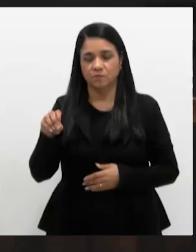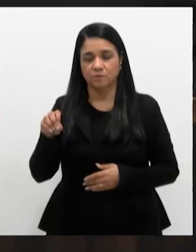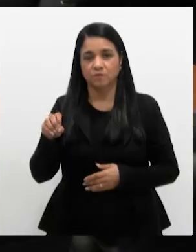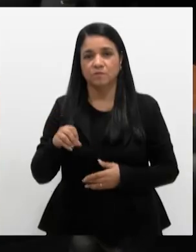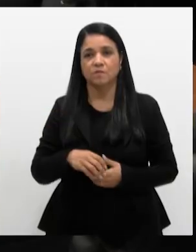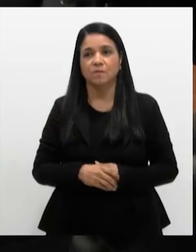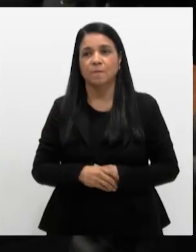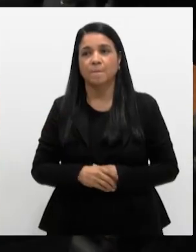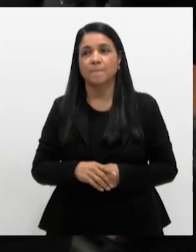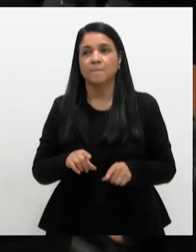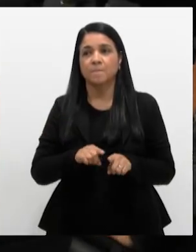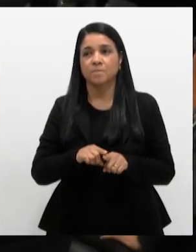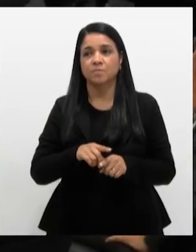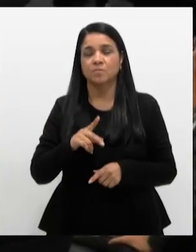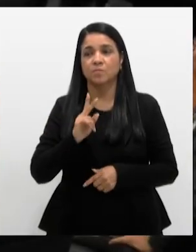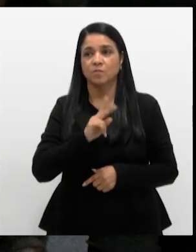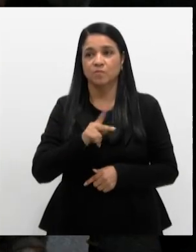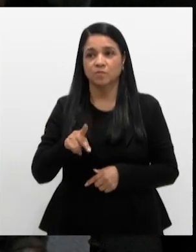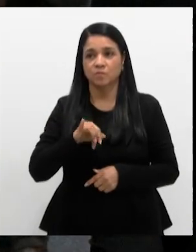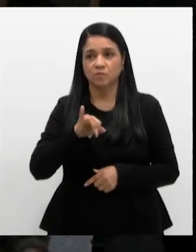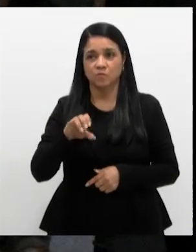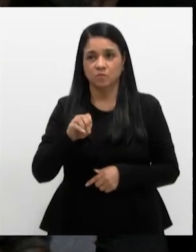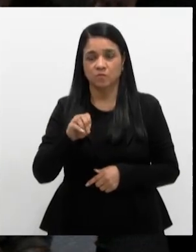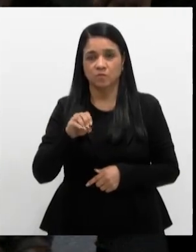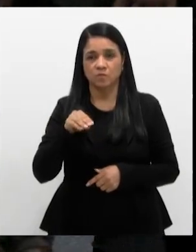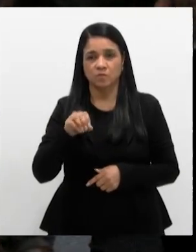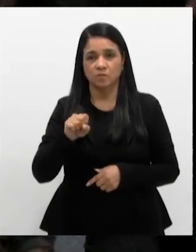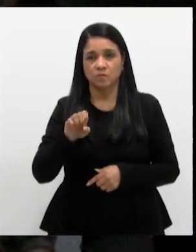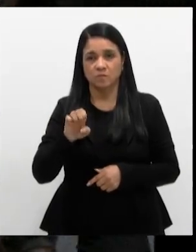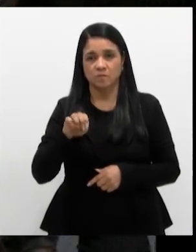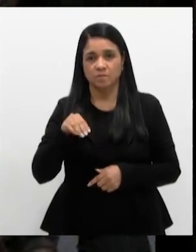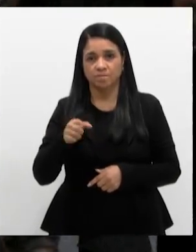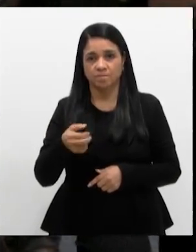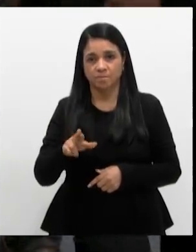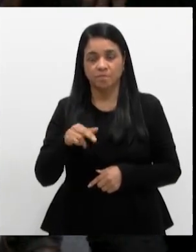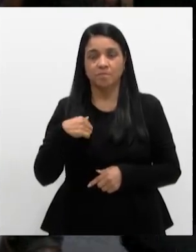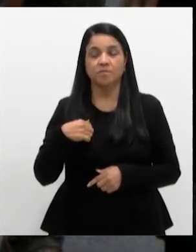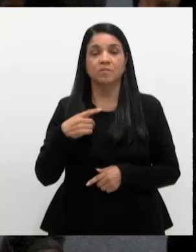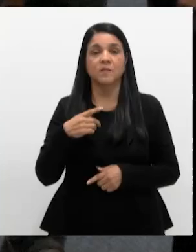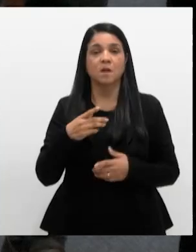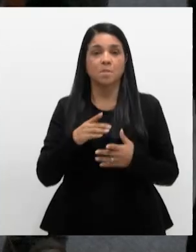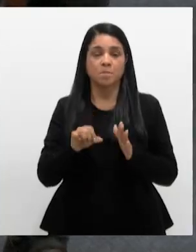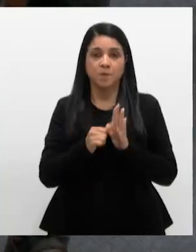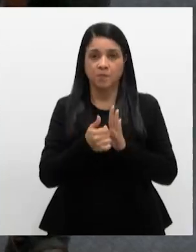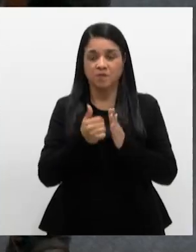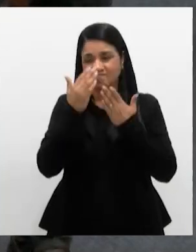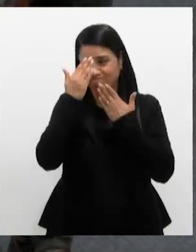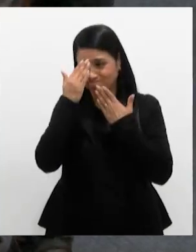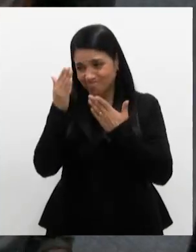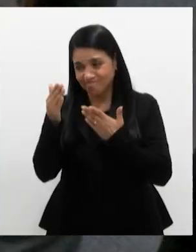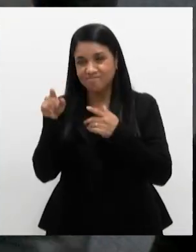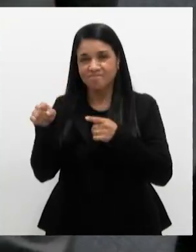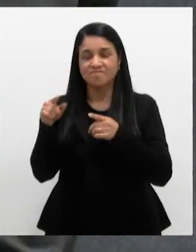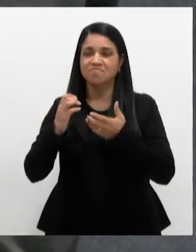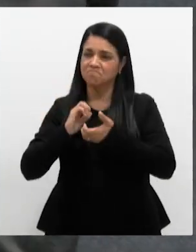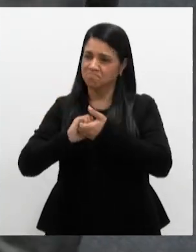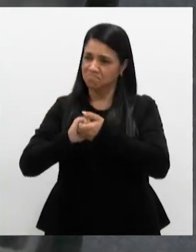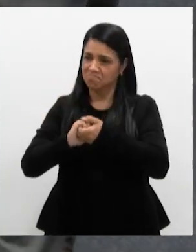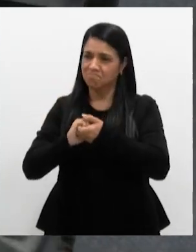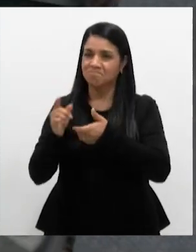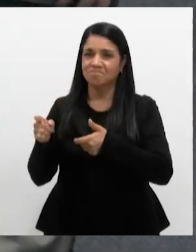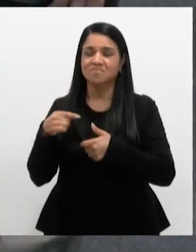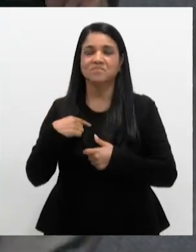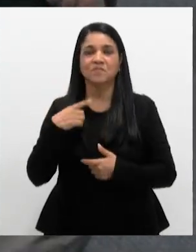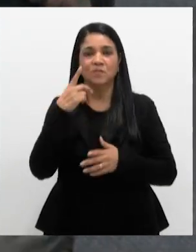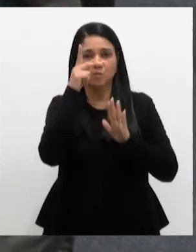favor. Coautoria, deputado Dionísio. Primeiro, saudar a deputada Érica Takimoto por esse importante projeto e por ter